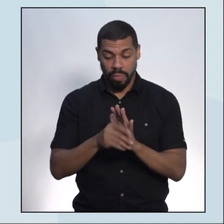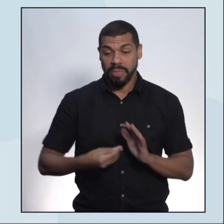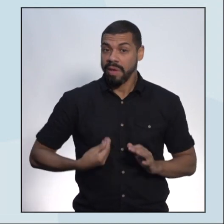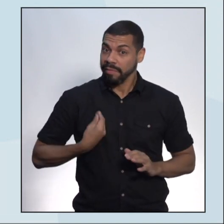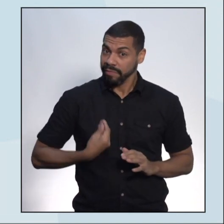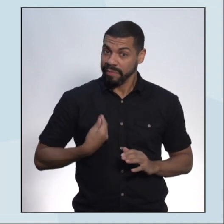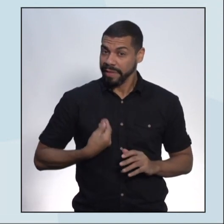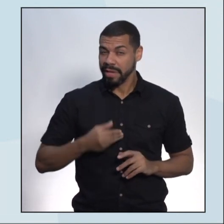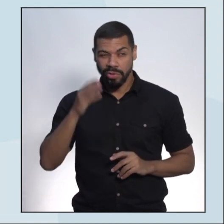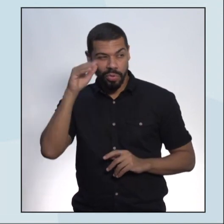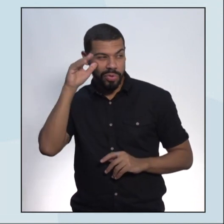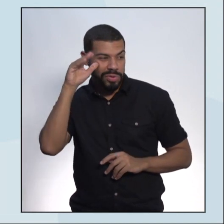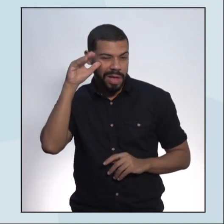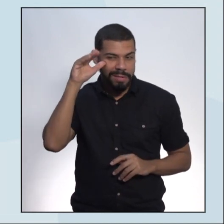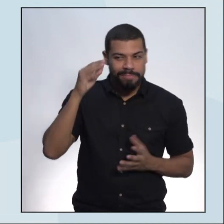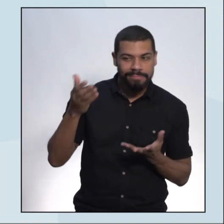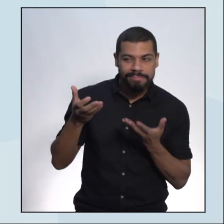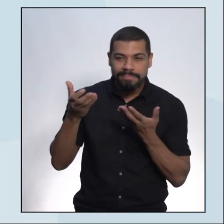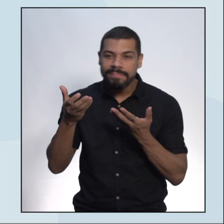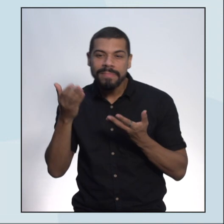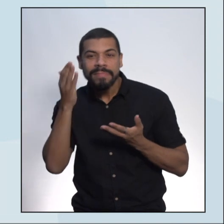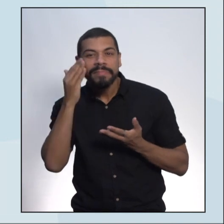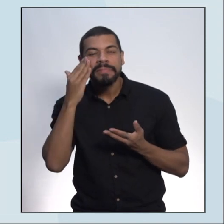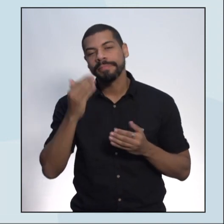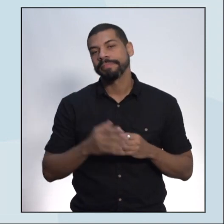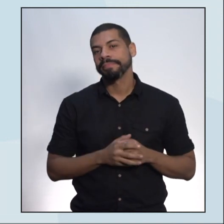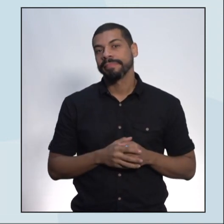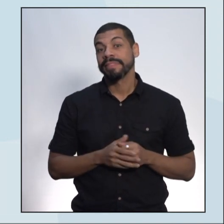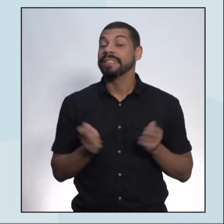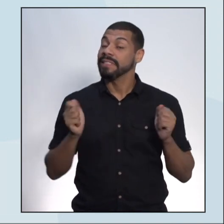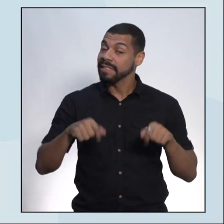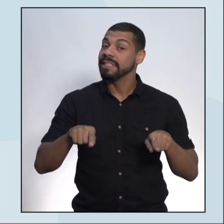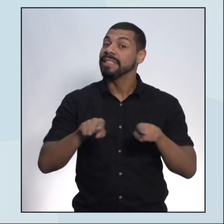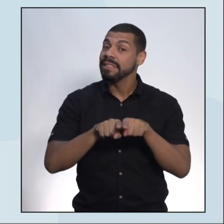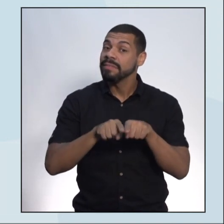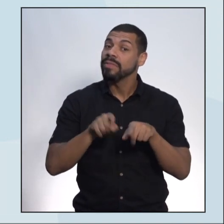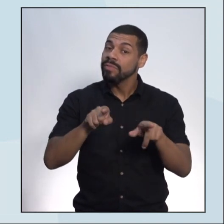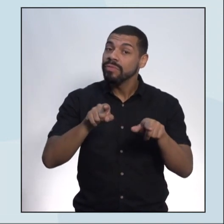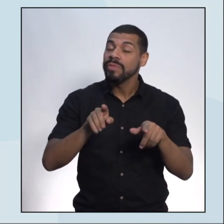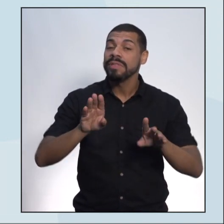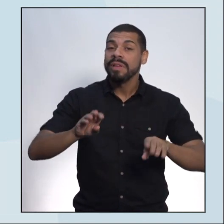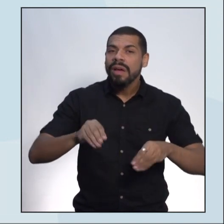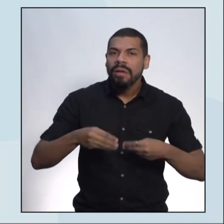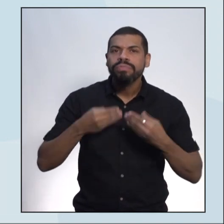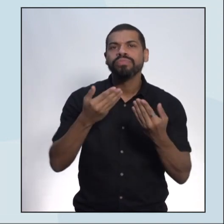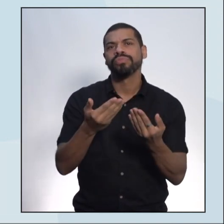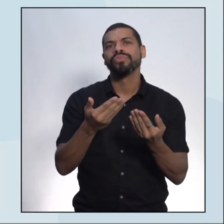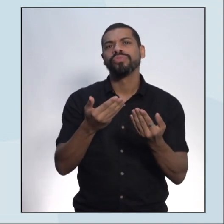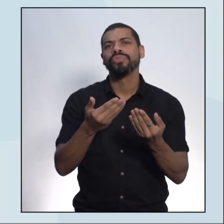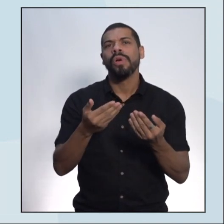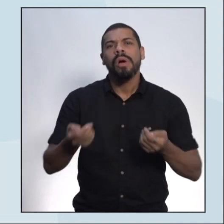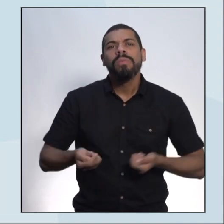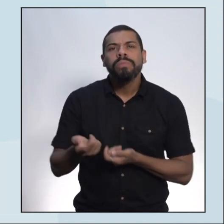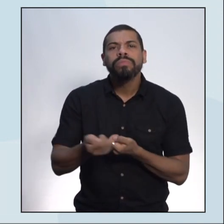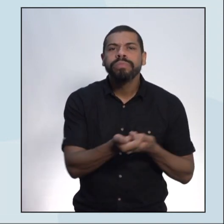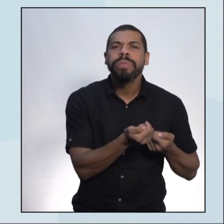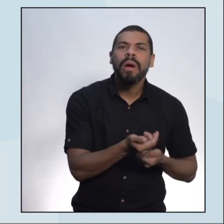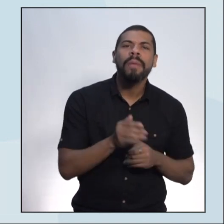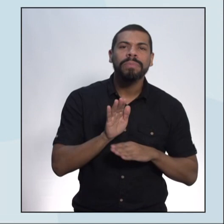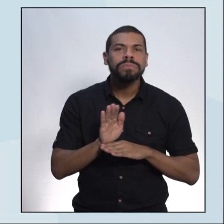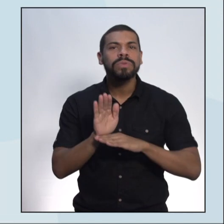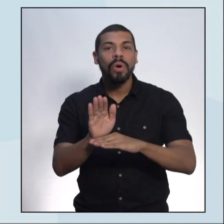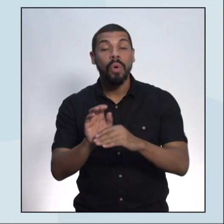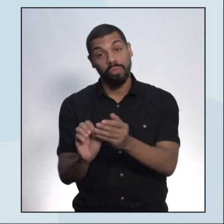própria curiosidade que está em você, ela vai contribuir muito para que você possa, de alguma forma, contribuir, né,